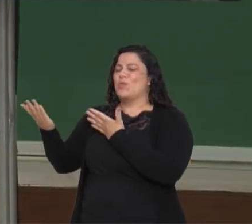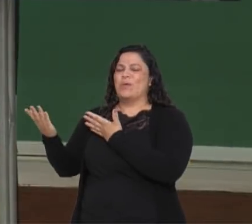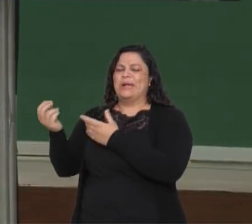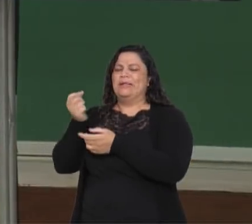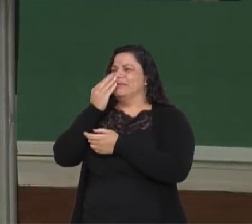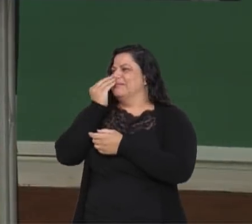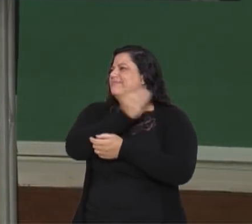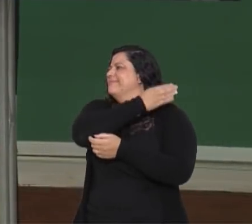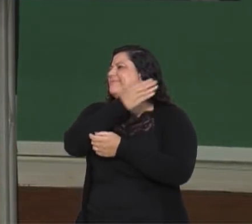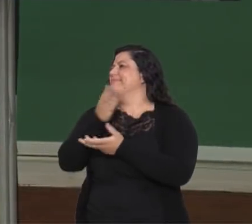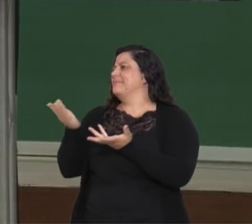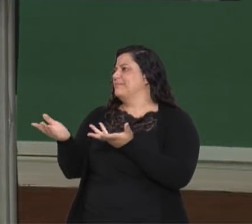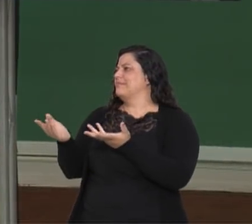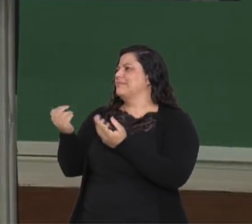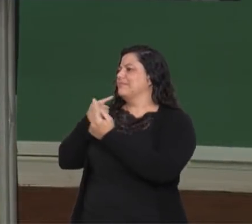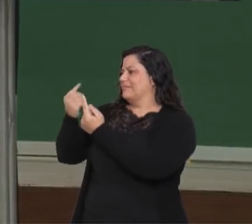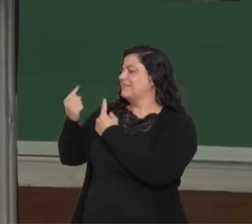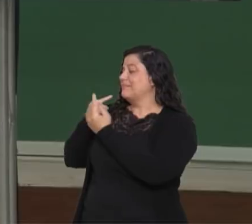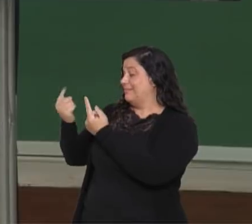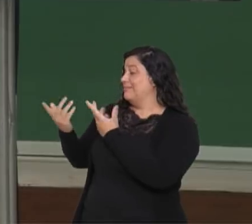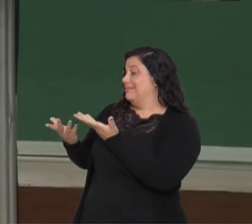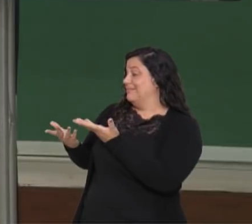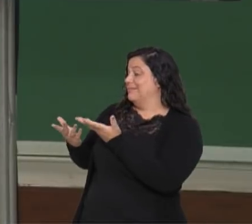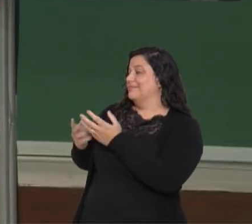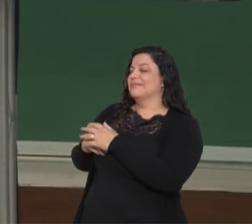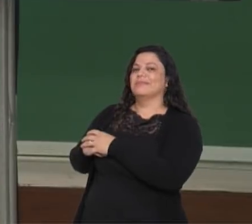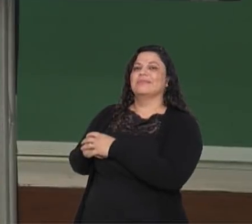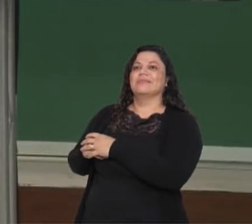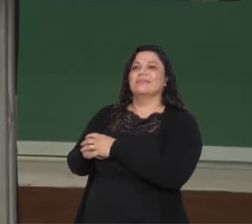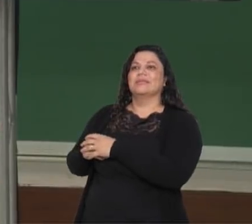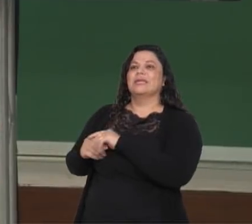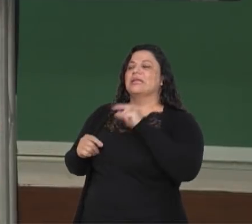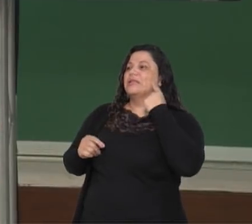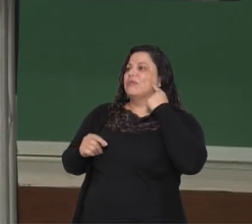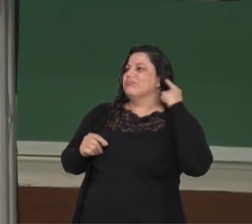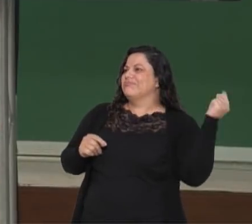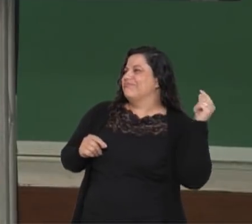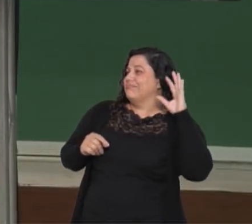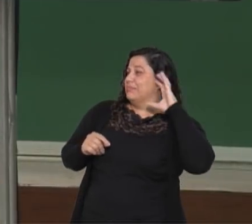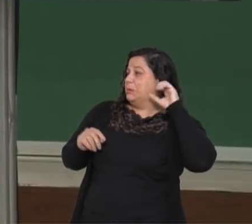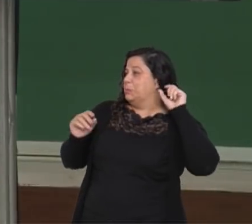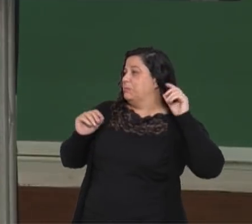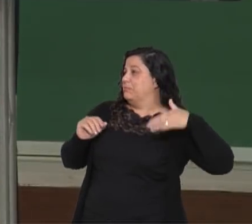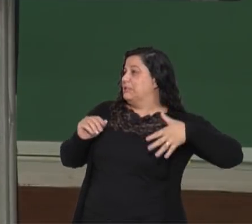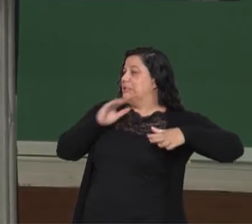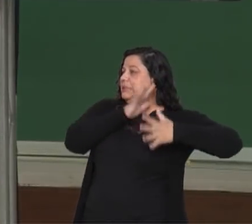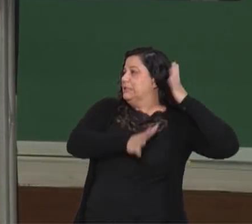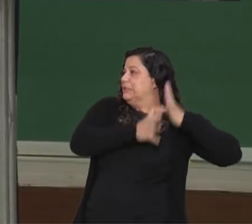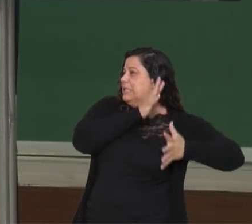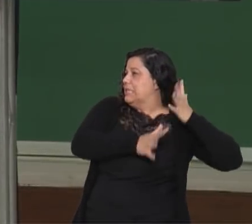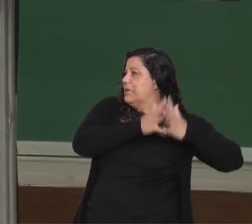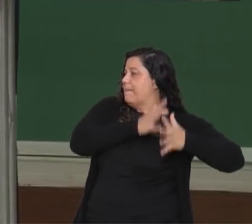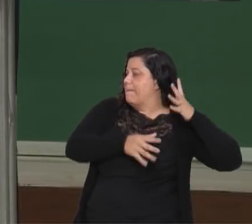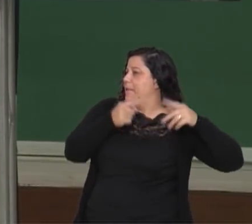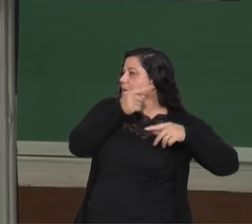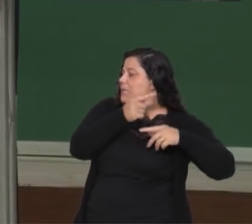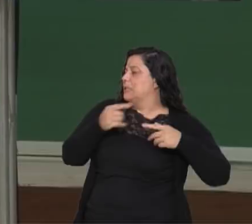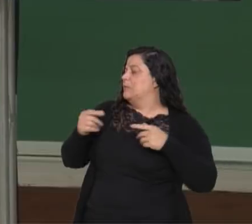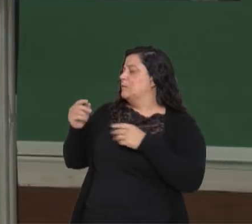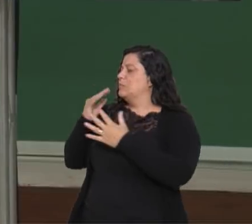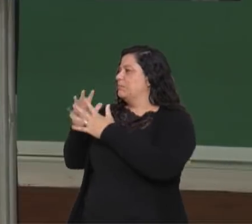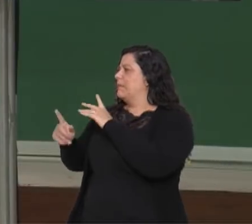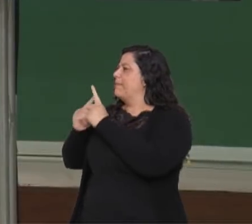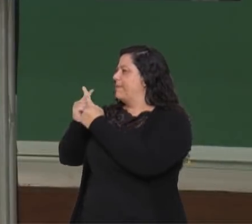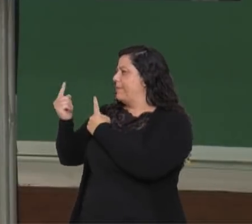mim, a apresentação musical vai ser o ruído. Agora, se eu quiser estar assistindo essa apresentação musical,